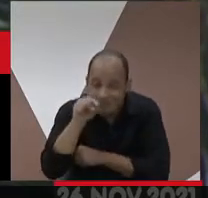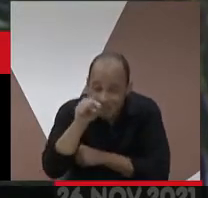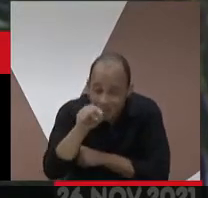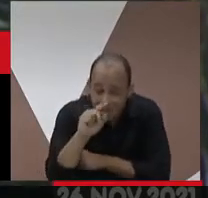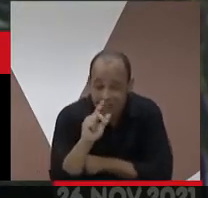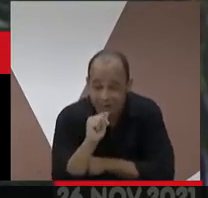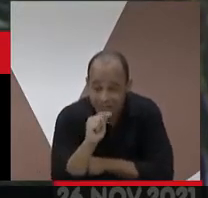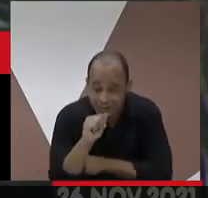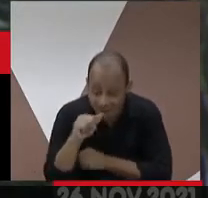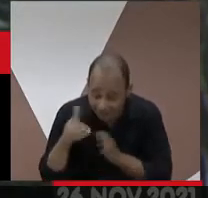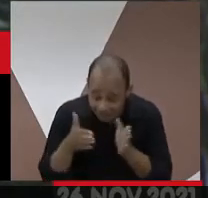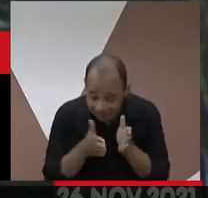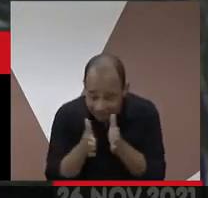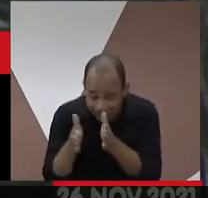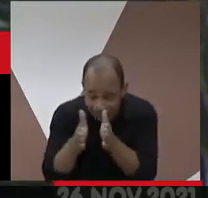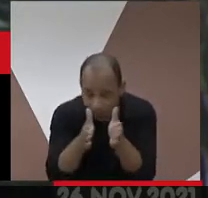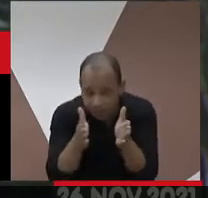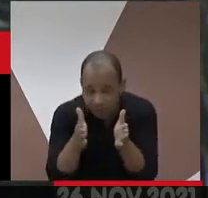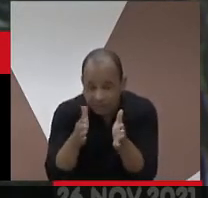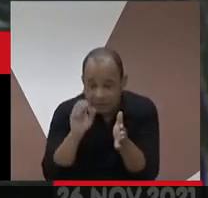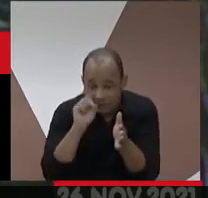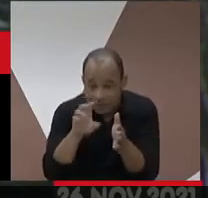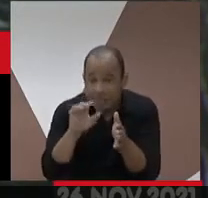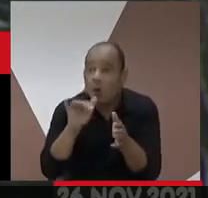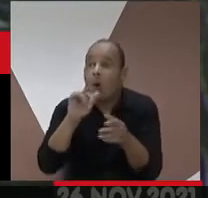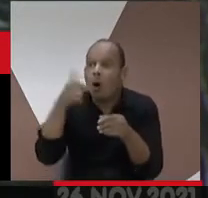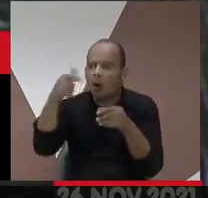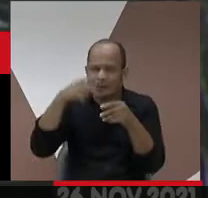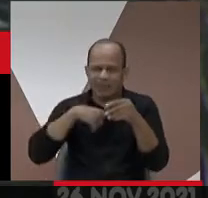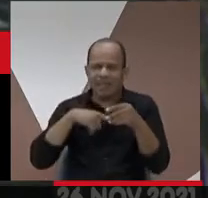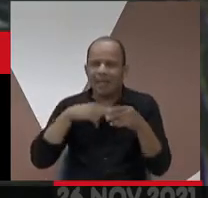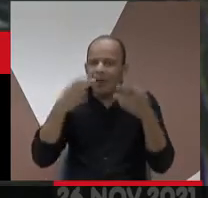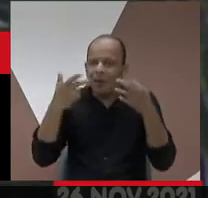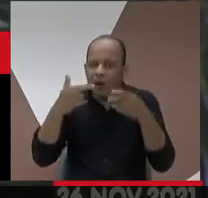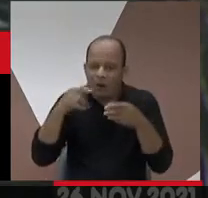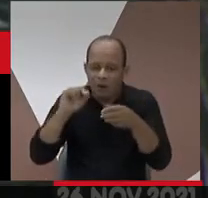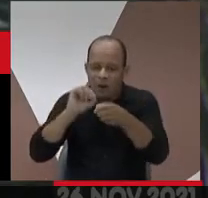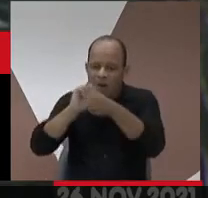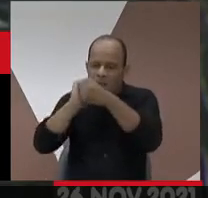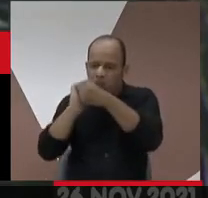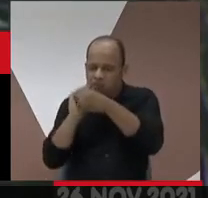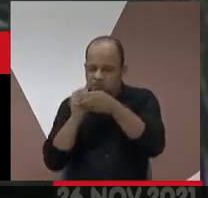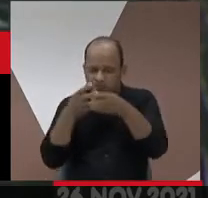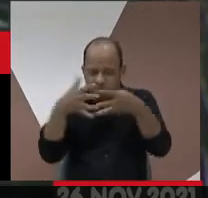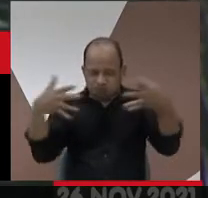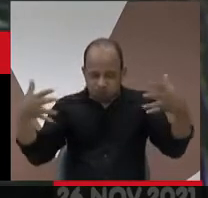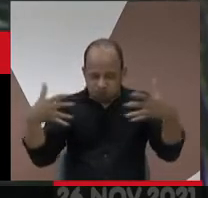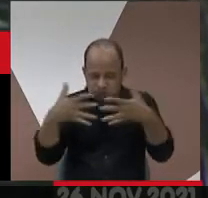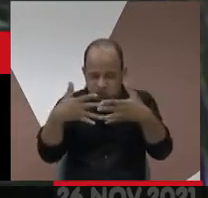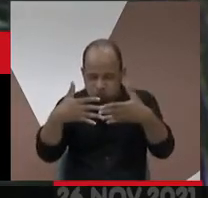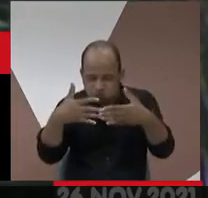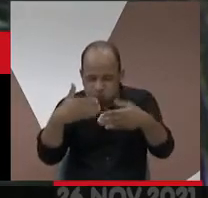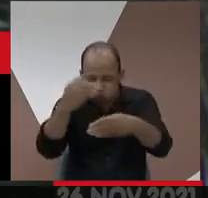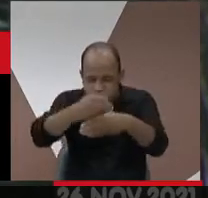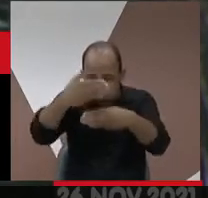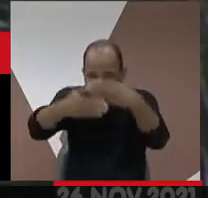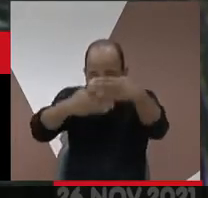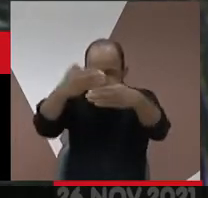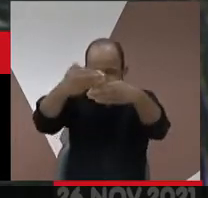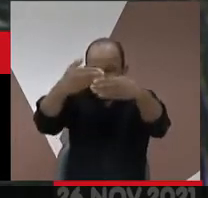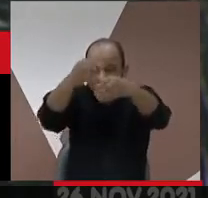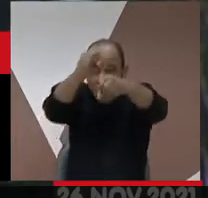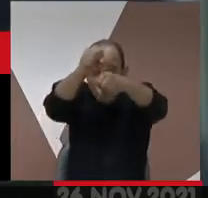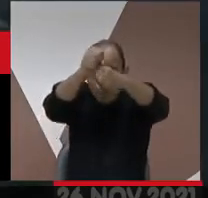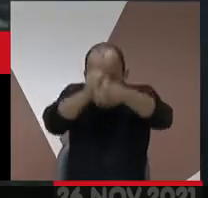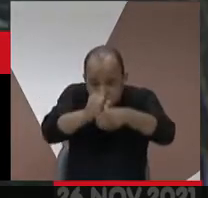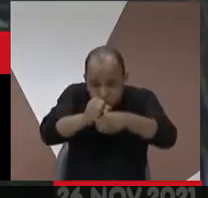bacia de mineração, né, mais uma represa com rejeito de minério, é Vargem das Flores que vai segurar a água da região